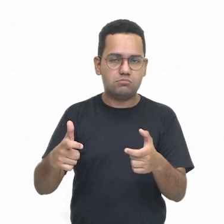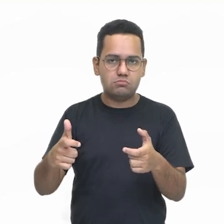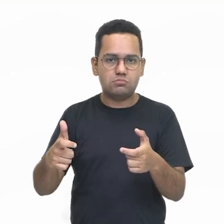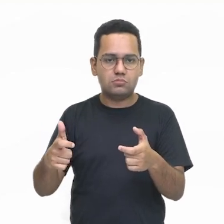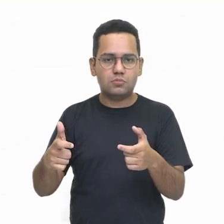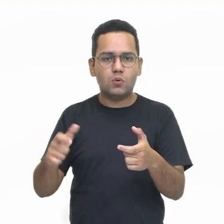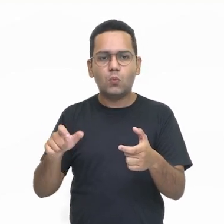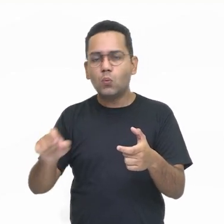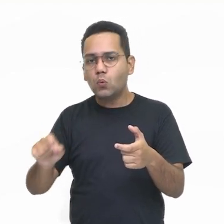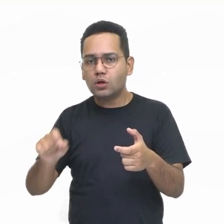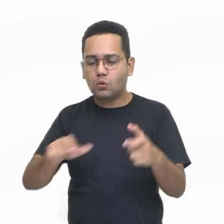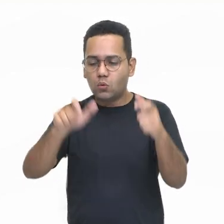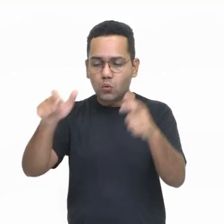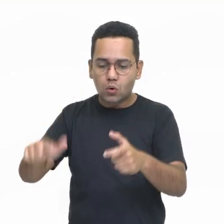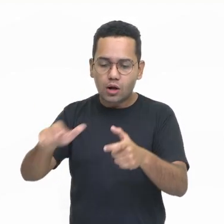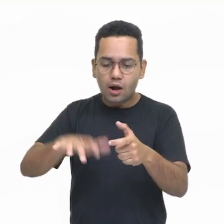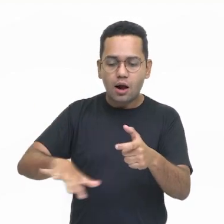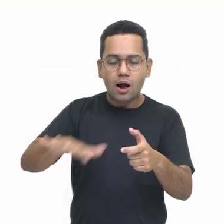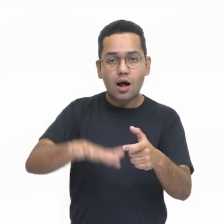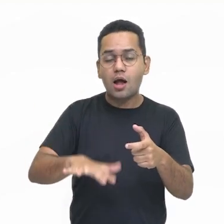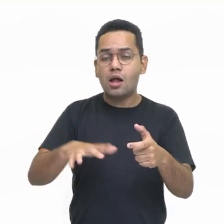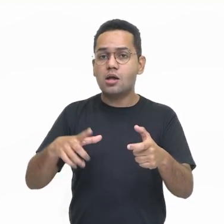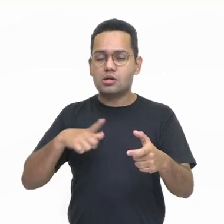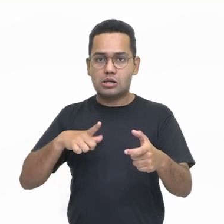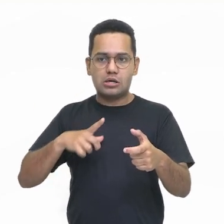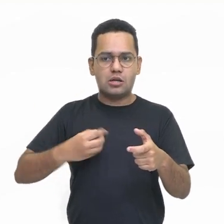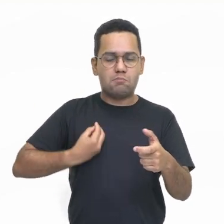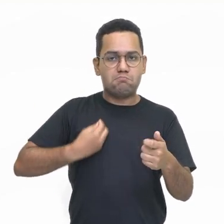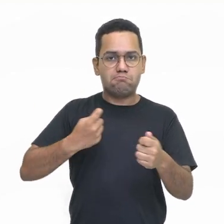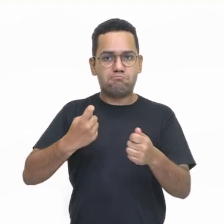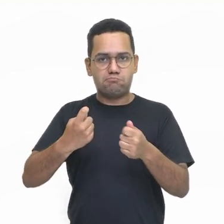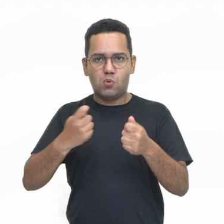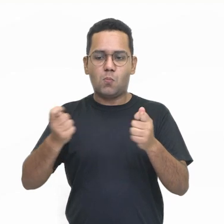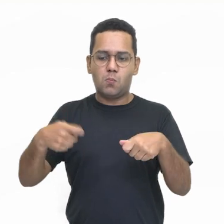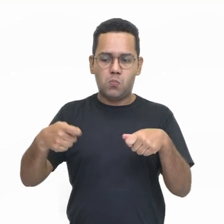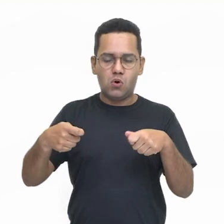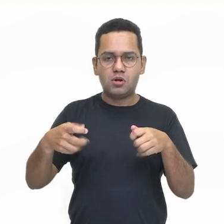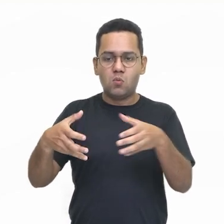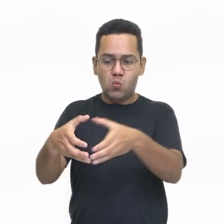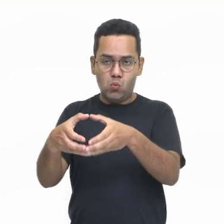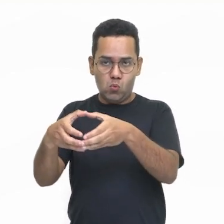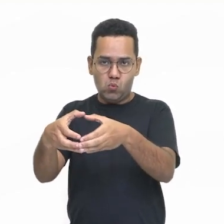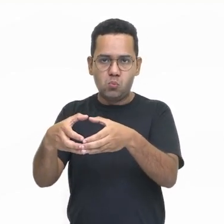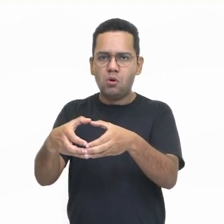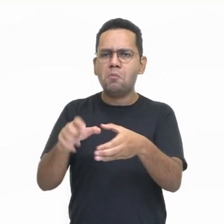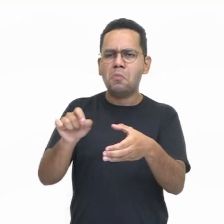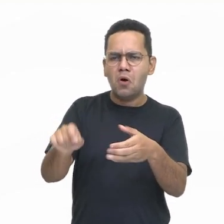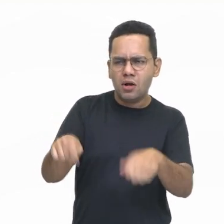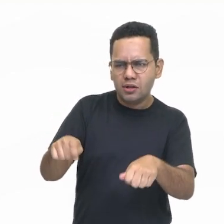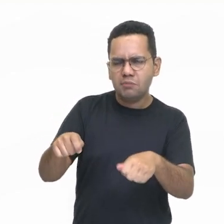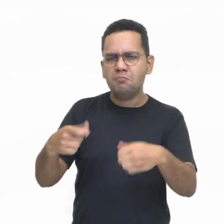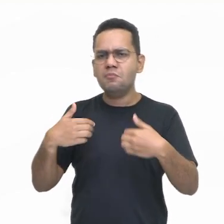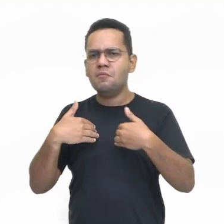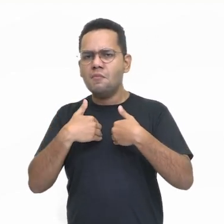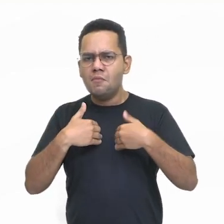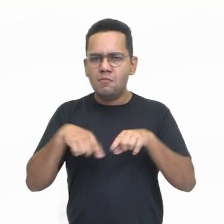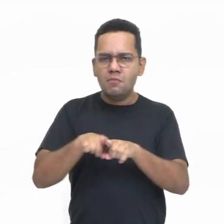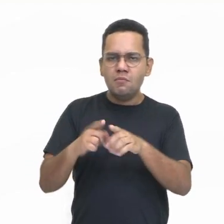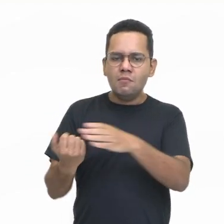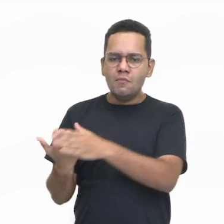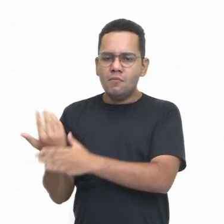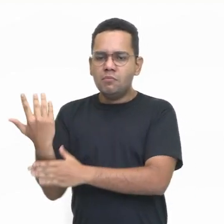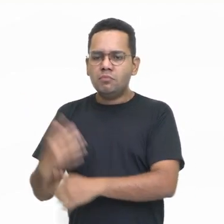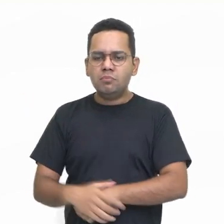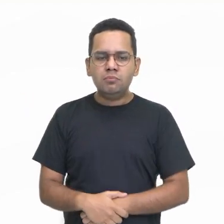seja uma região com condições regulares para existência de uma comunidade animal ou vegetal tá